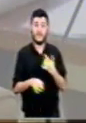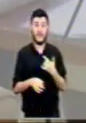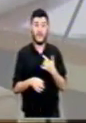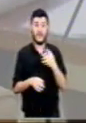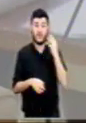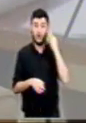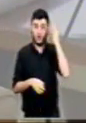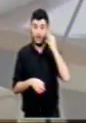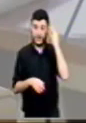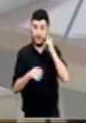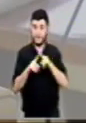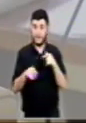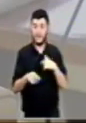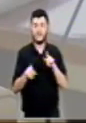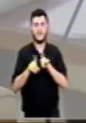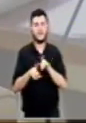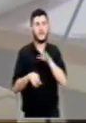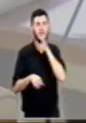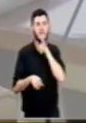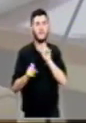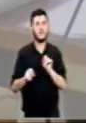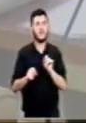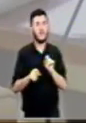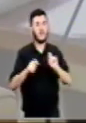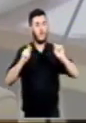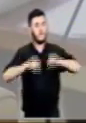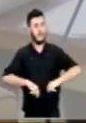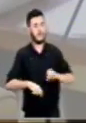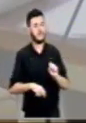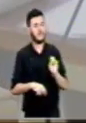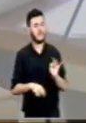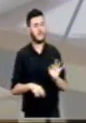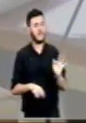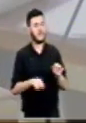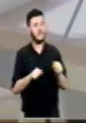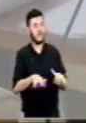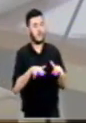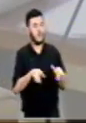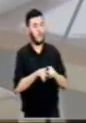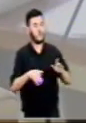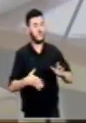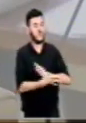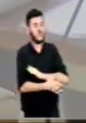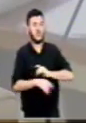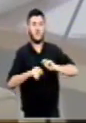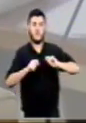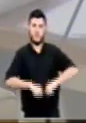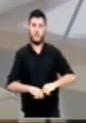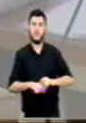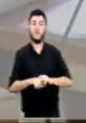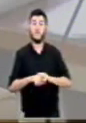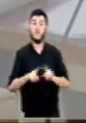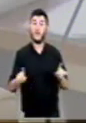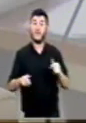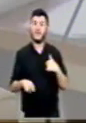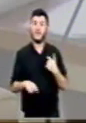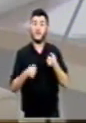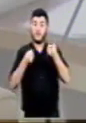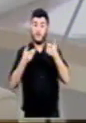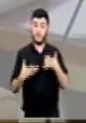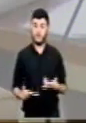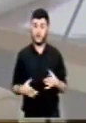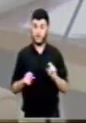do reconhecimento da usurpação de competência desta Corte, eu transcrevo o